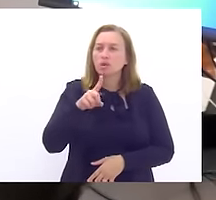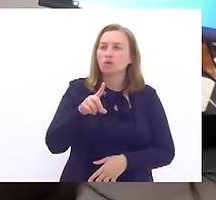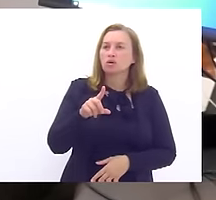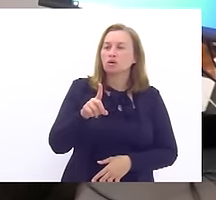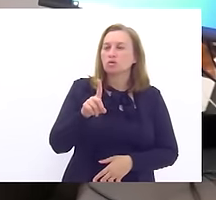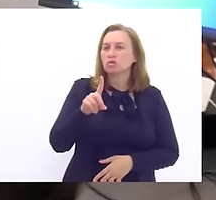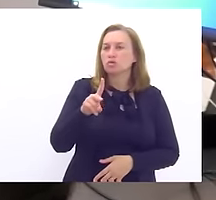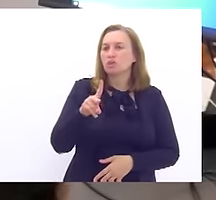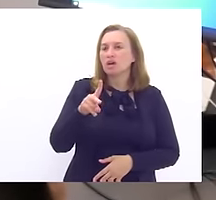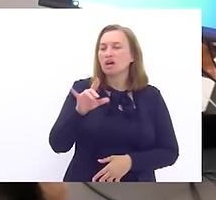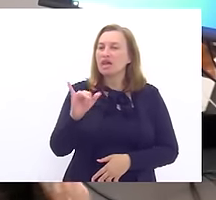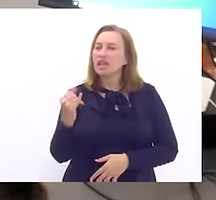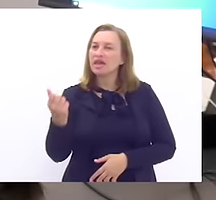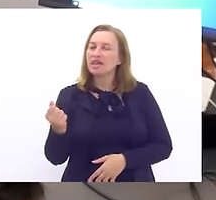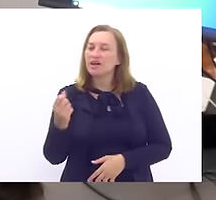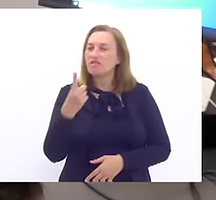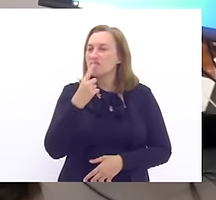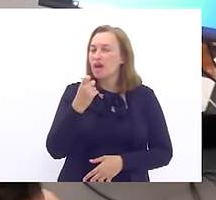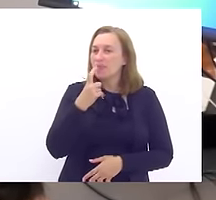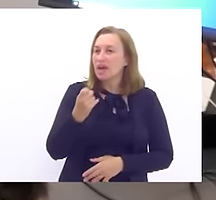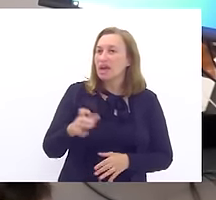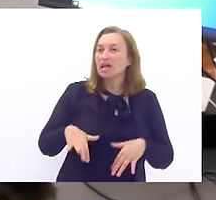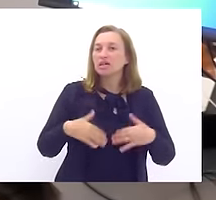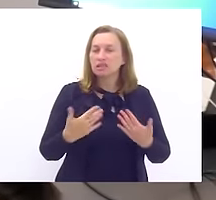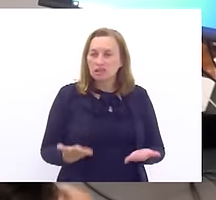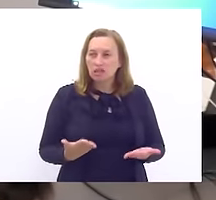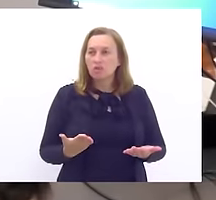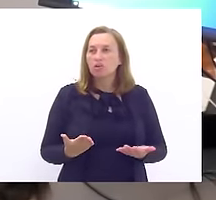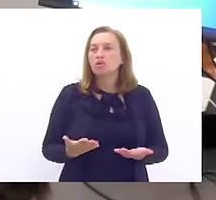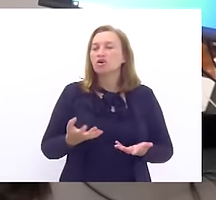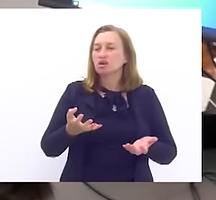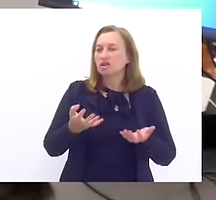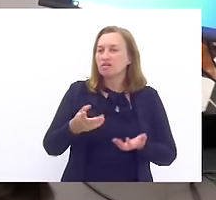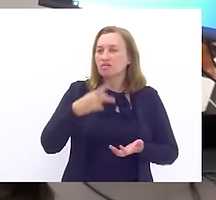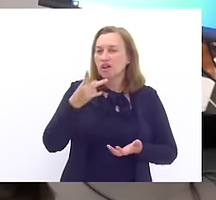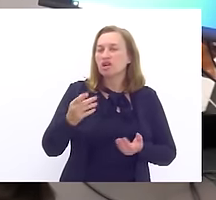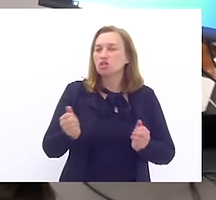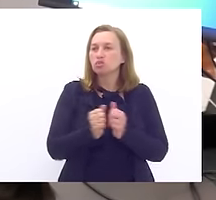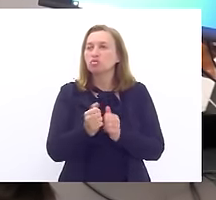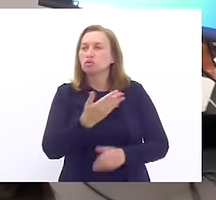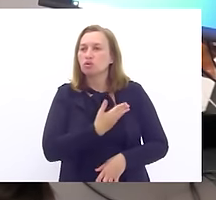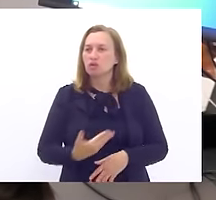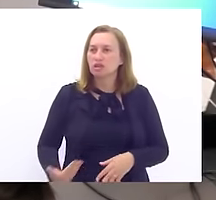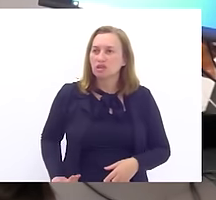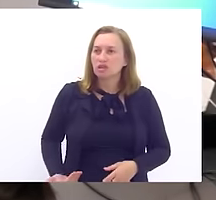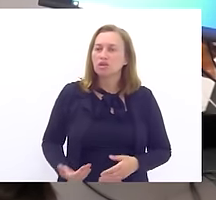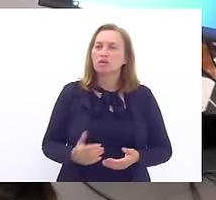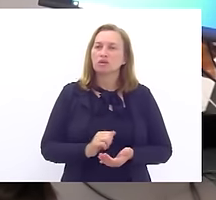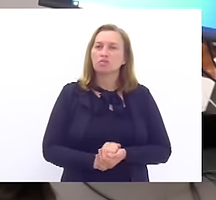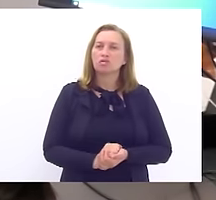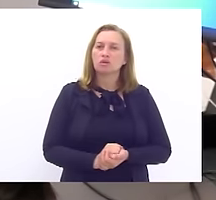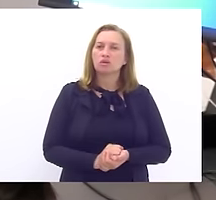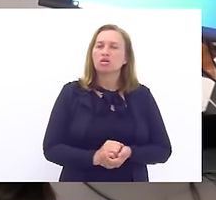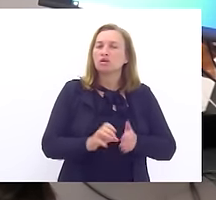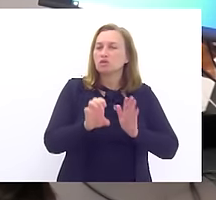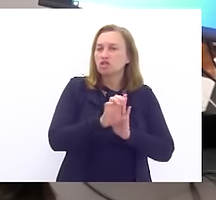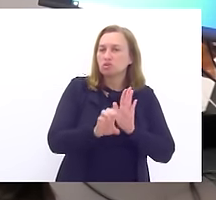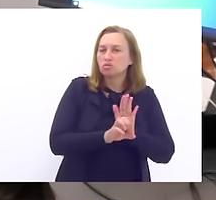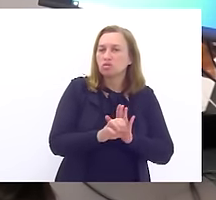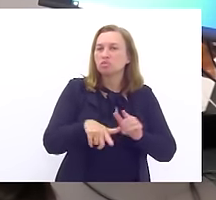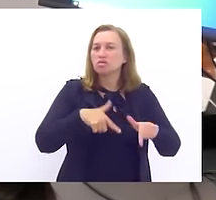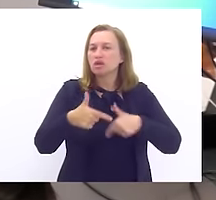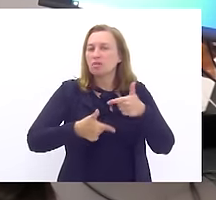a gente do Detran também então essa diferenciação que a gente quer fazer junto ao Governador das cartilha e do estatuto das operações